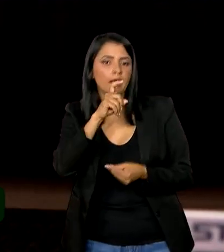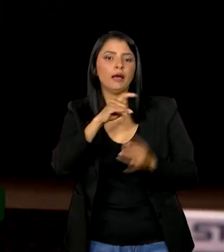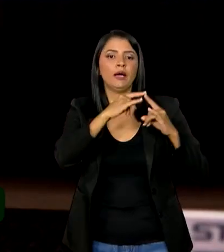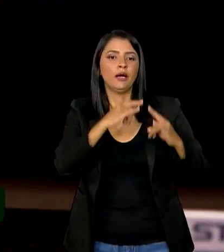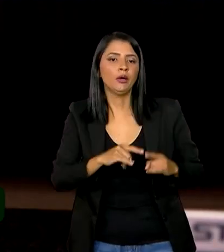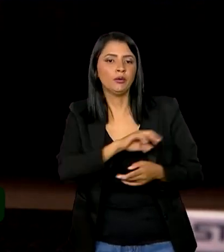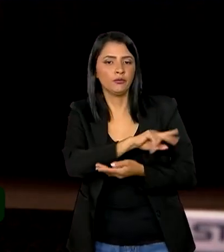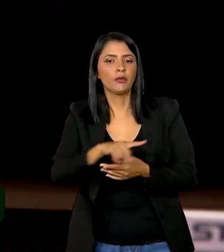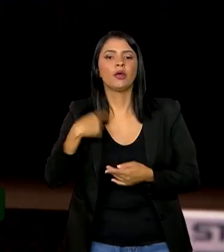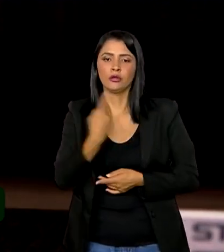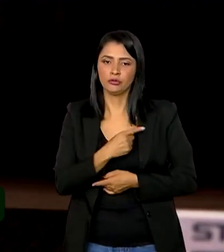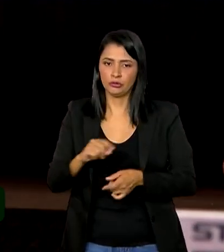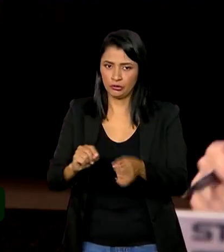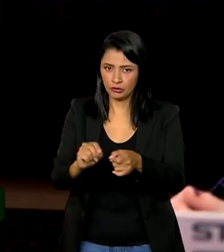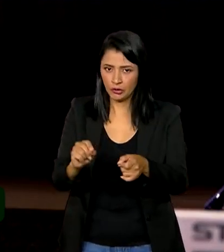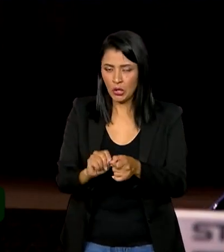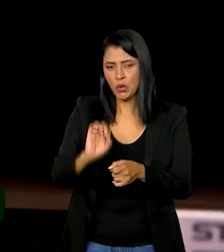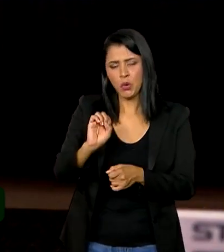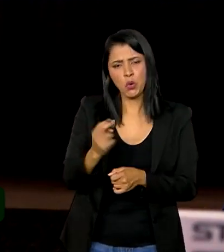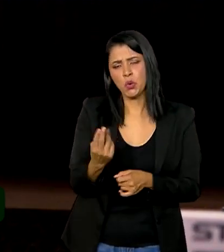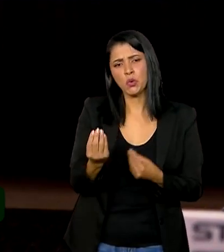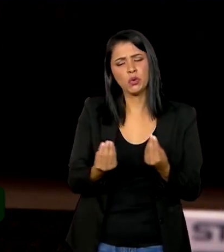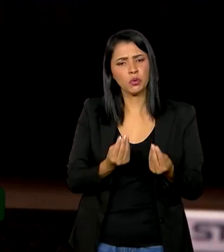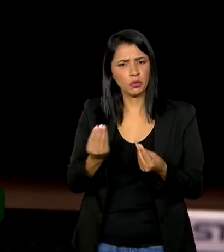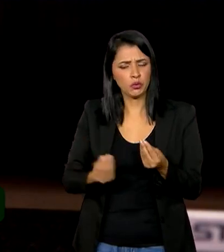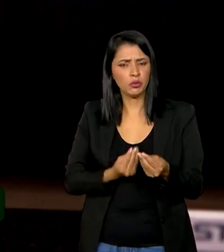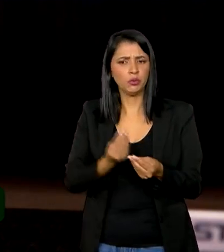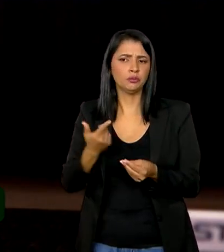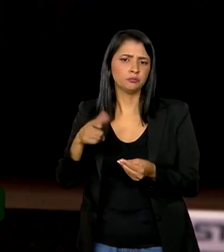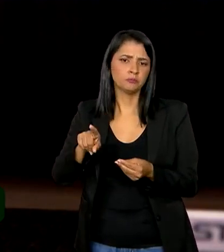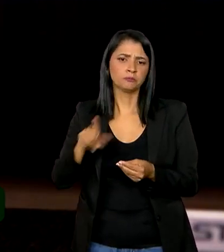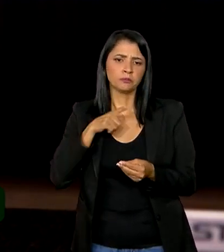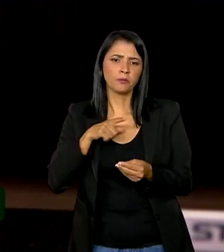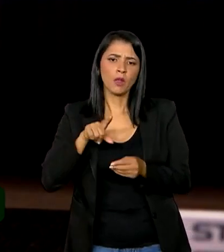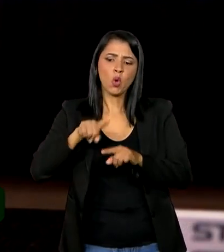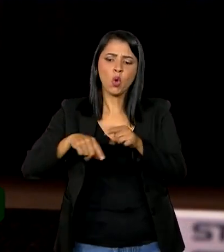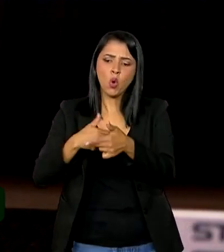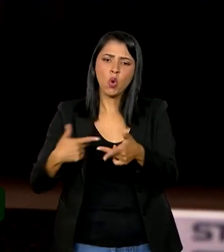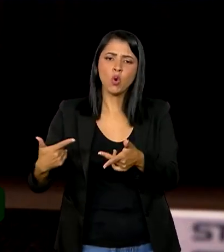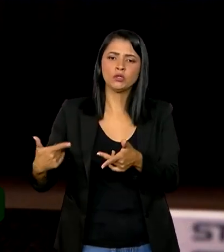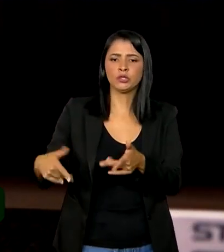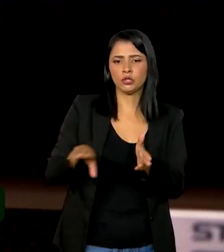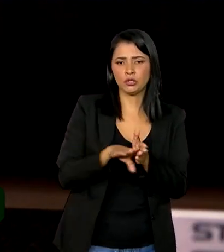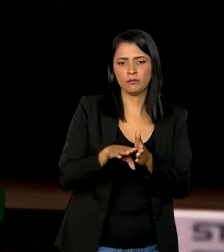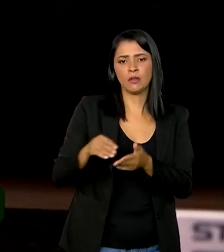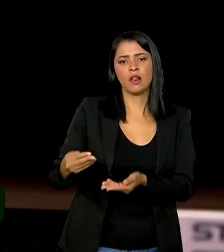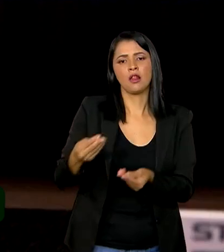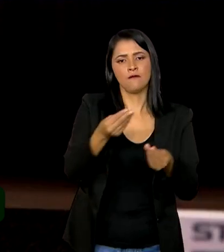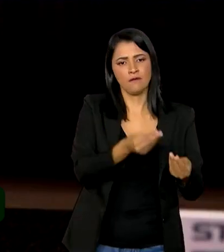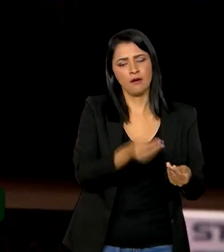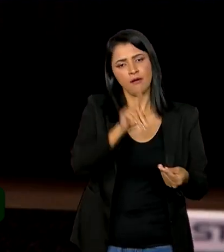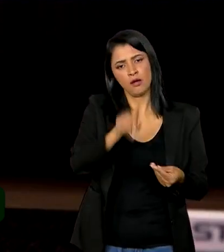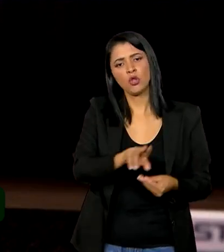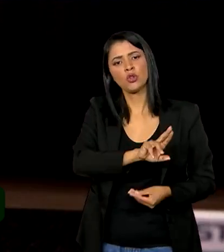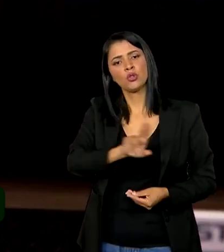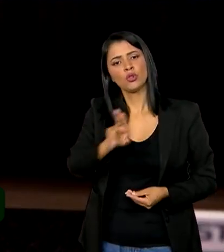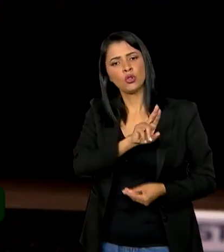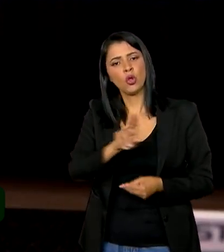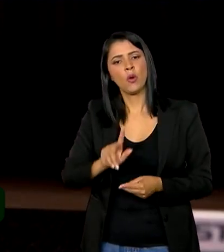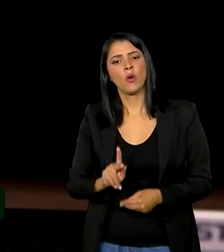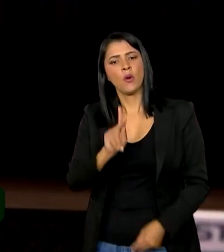Janeiro, capital do estado. E de lá para cá, ela teve muitos avanços, foi descontinuada